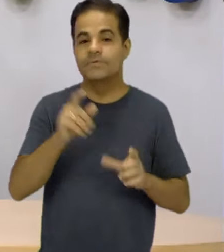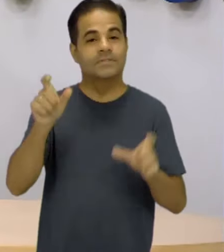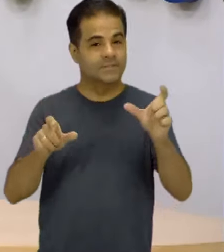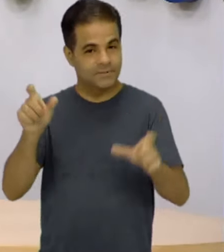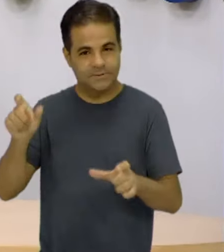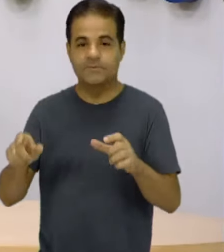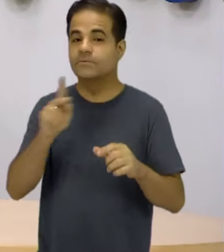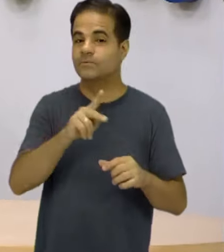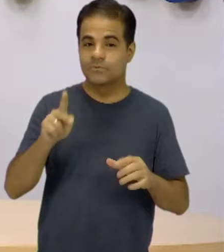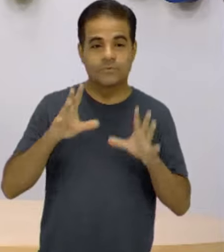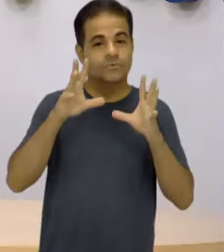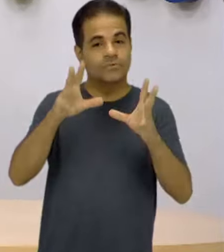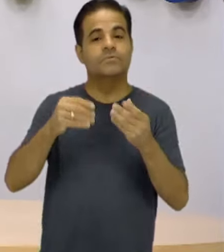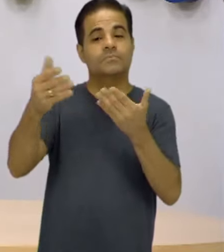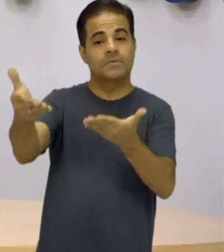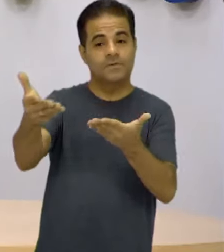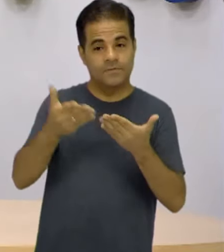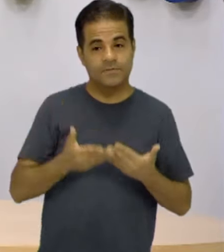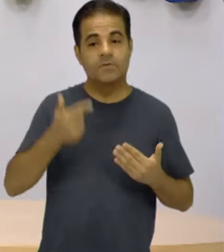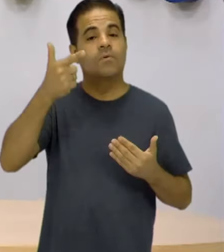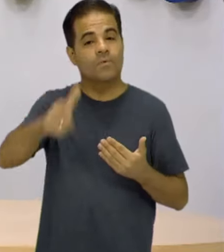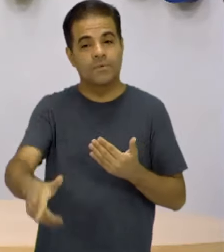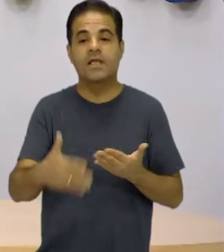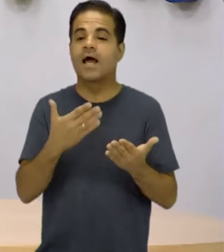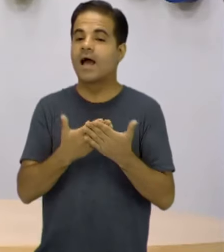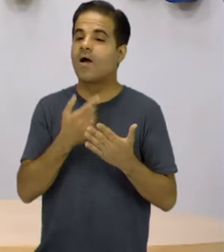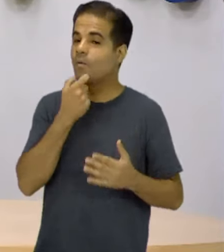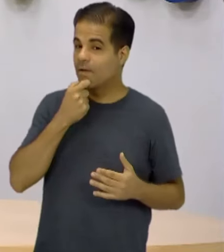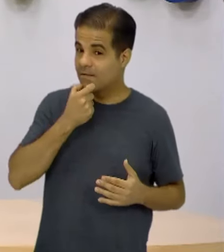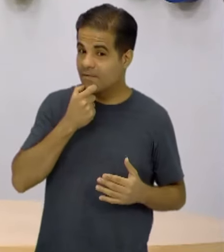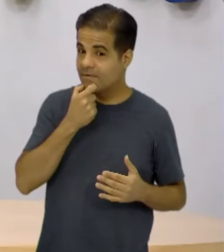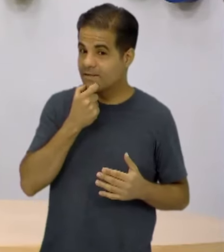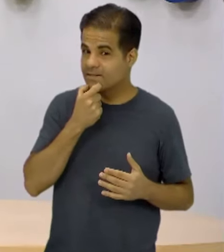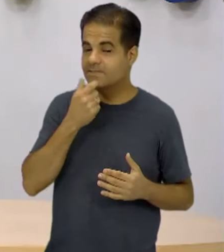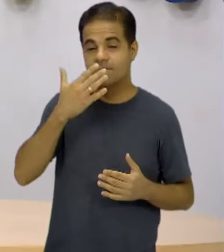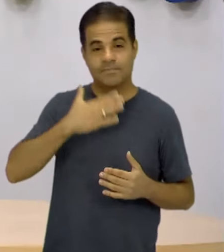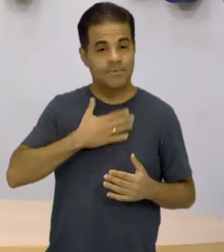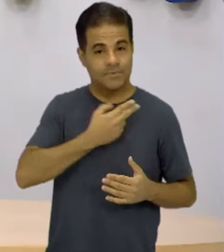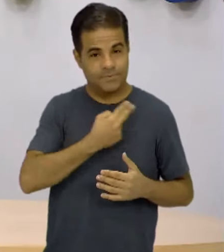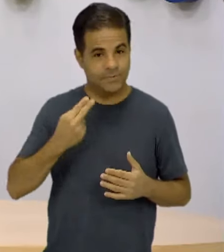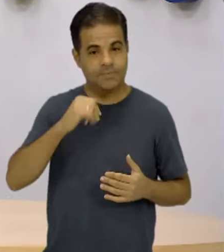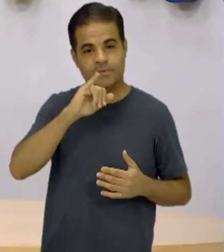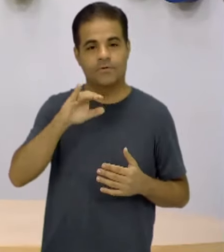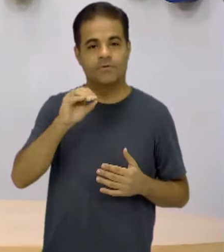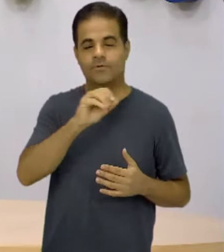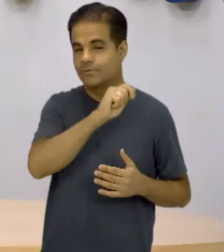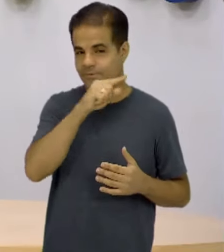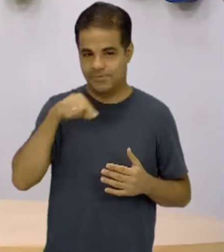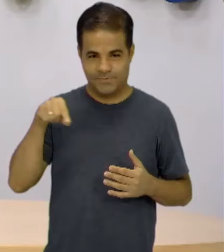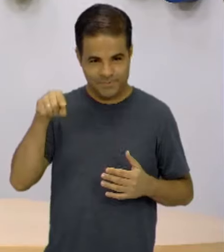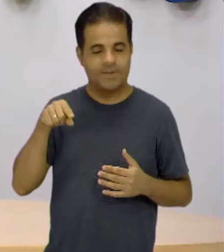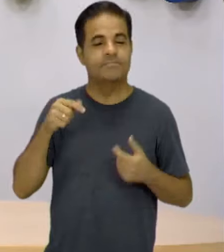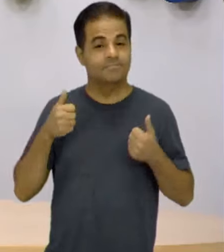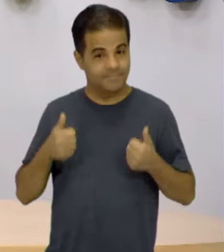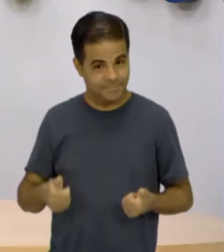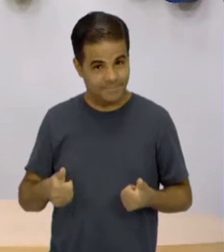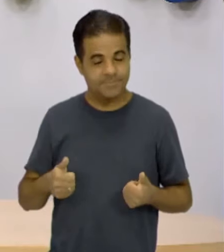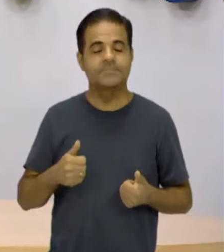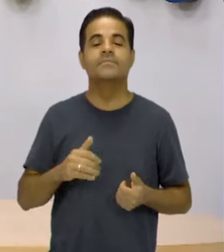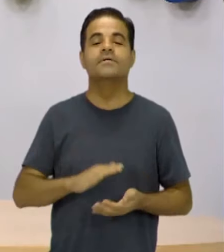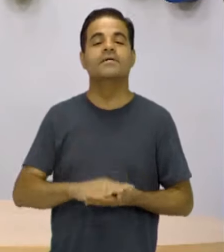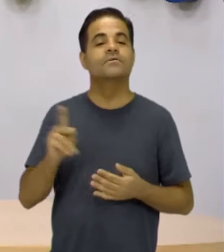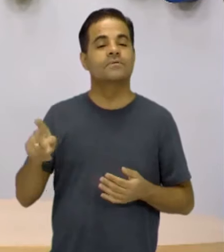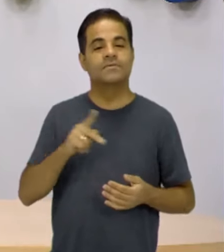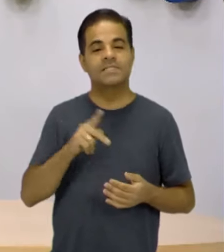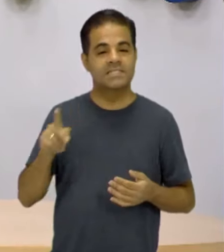dia professores sejam bem-vindos a mais uma aula de inglês My name is João and I am your english teacher meu